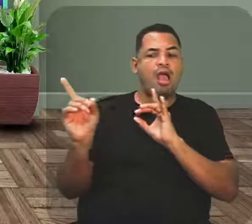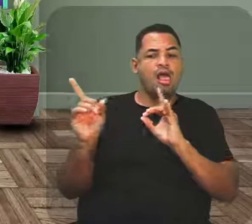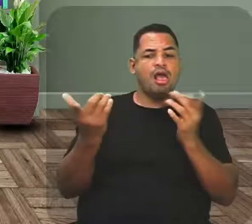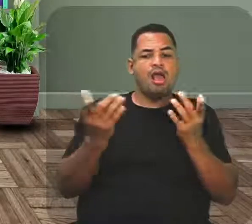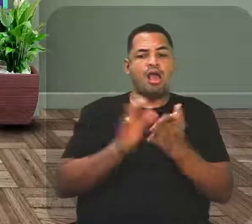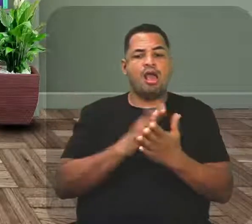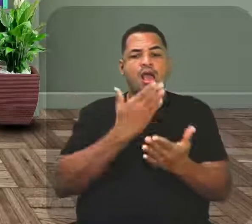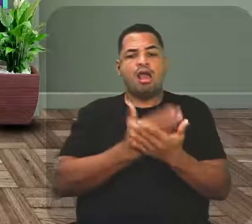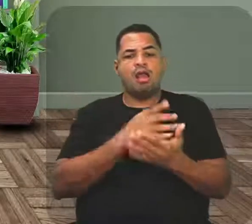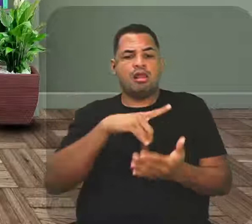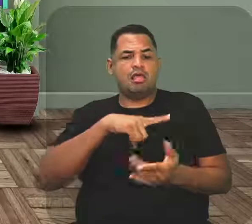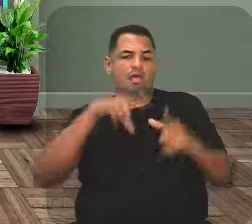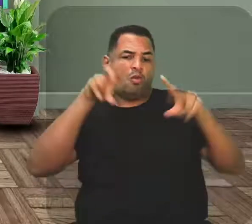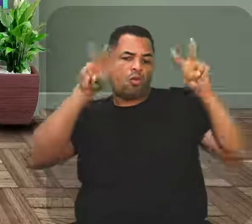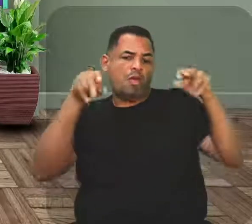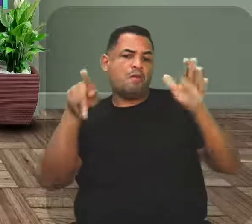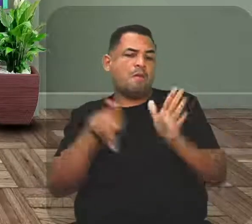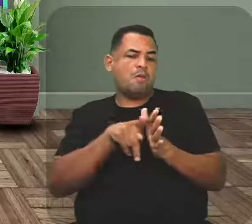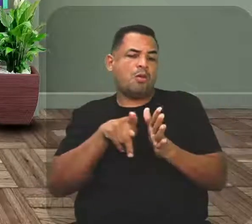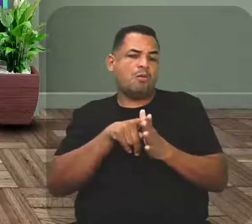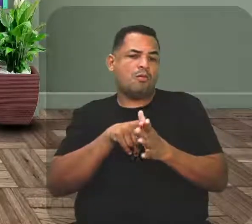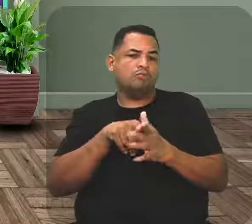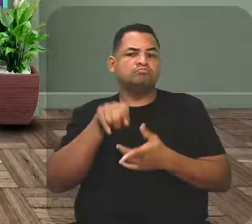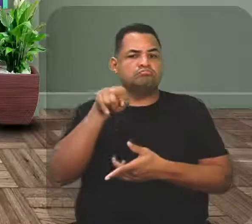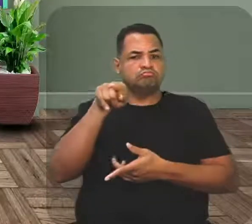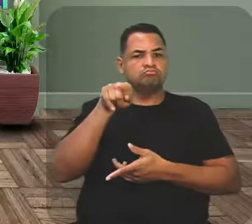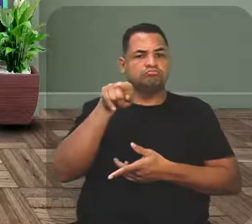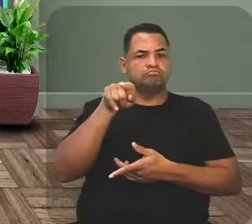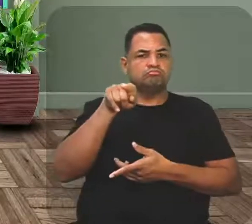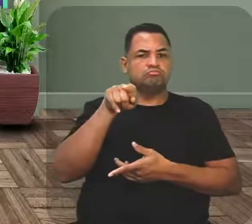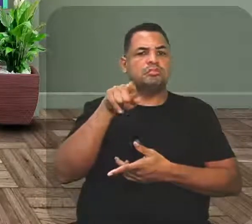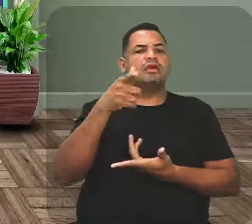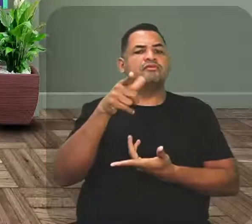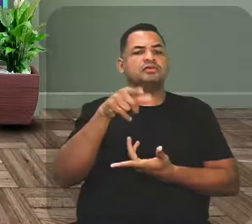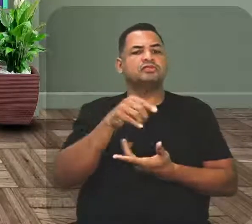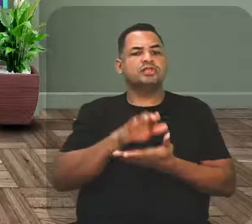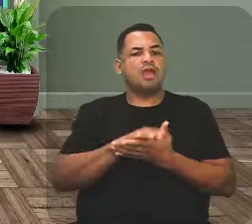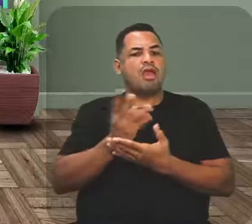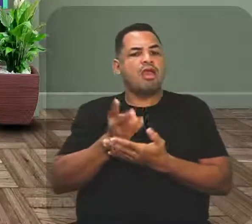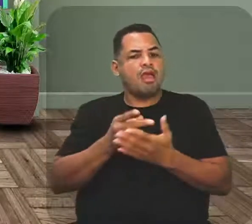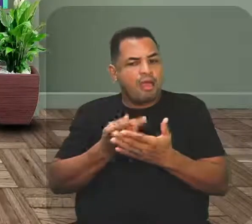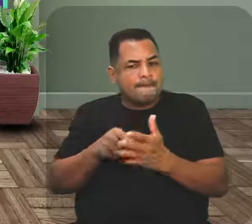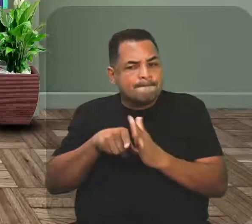traz um tema, né? E aí você corre atrás,